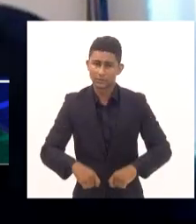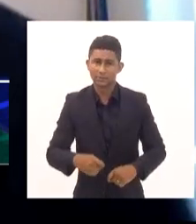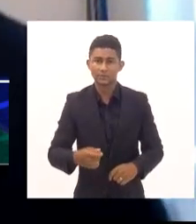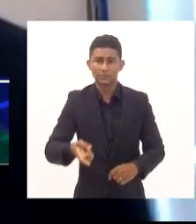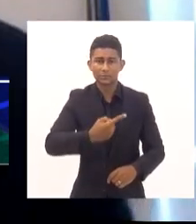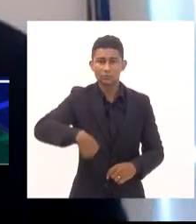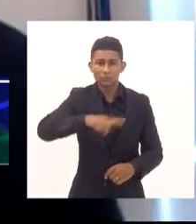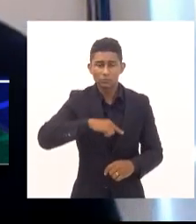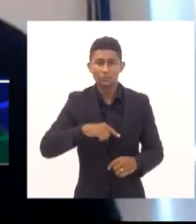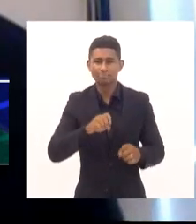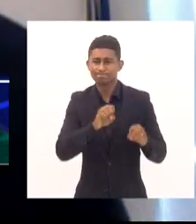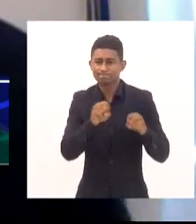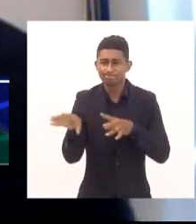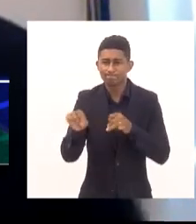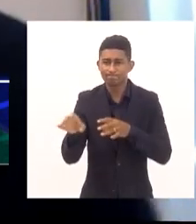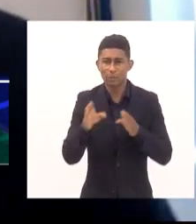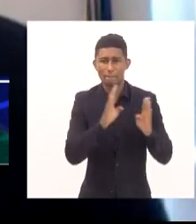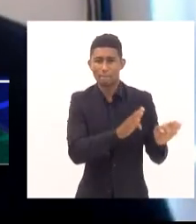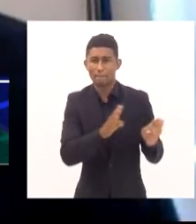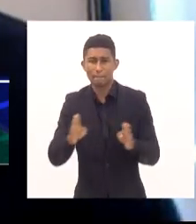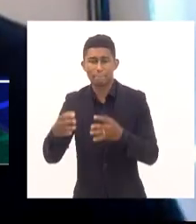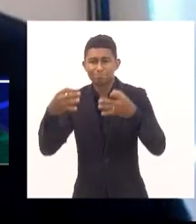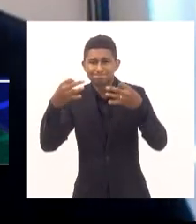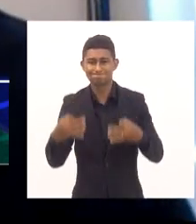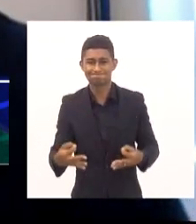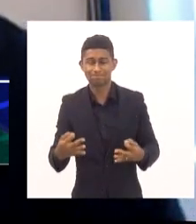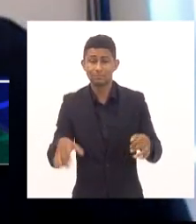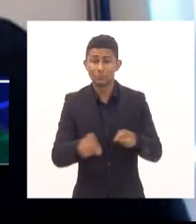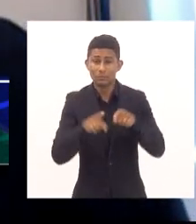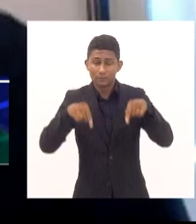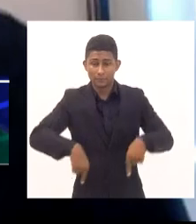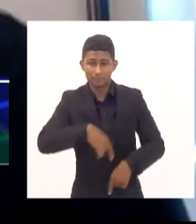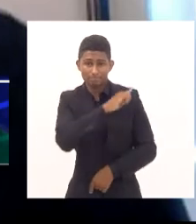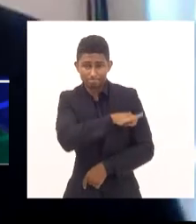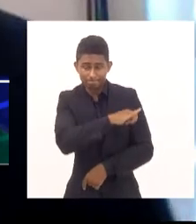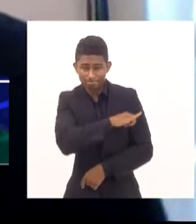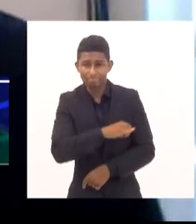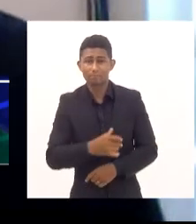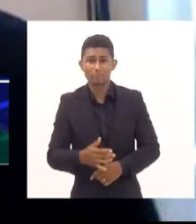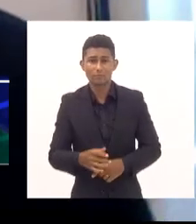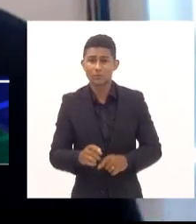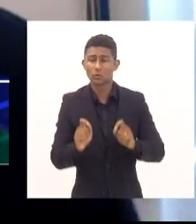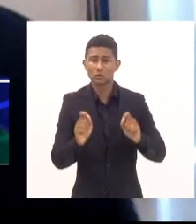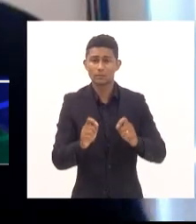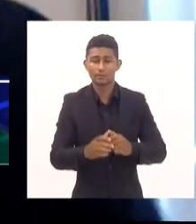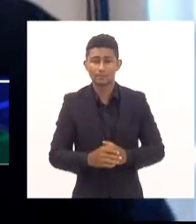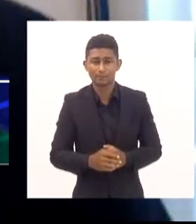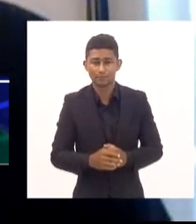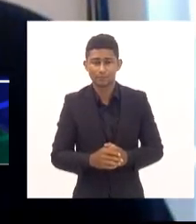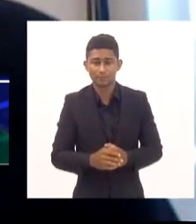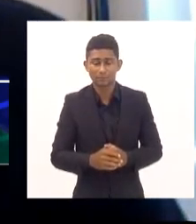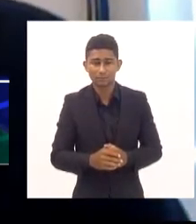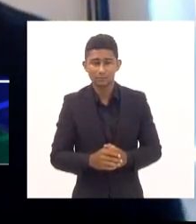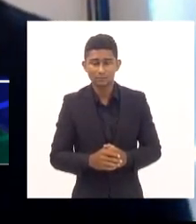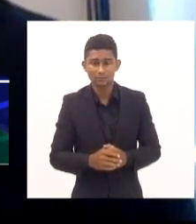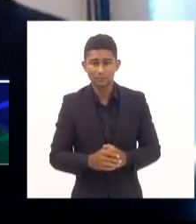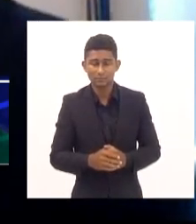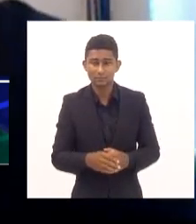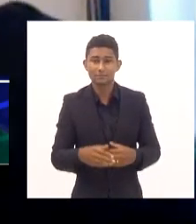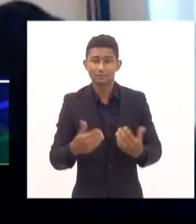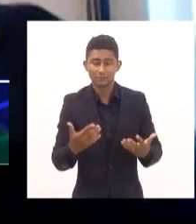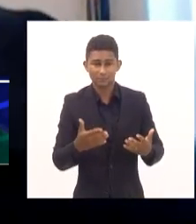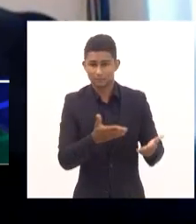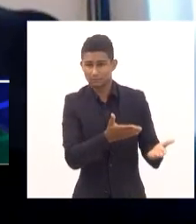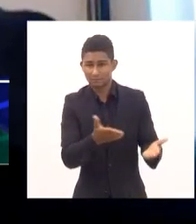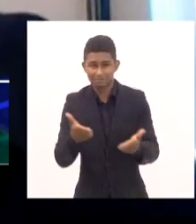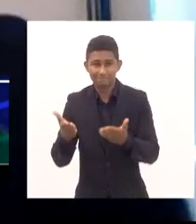nossos alunos. Nós temos condições no Estado do Rio de Janeiro de garantir melhores condições de trabalho